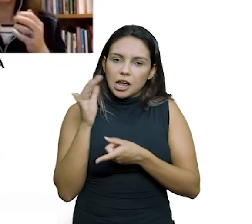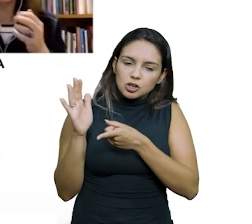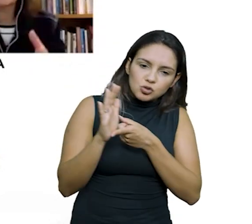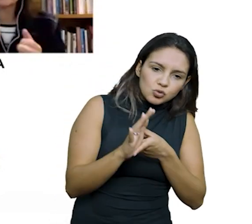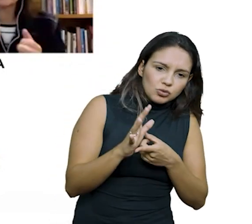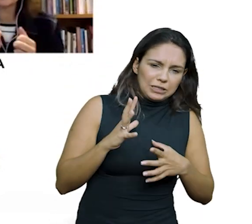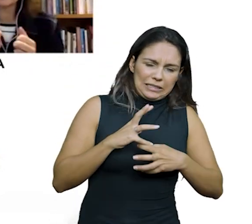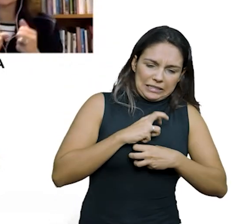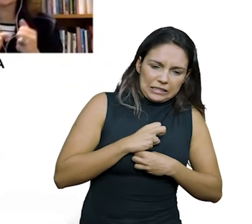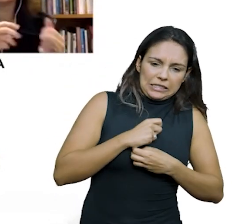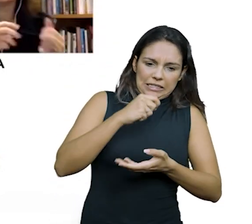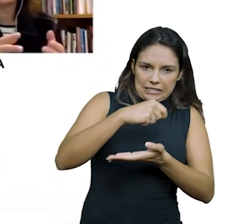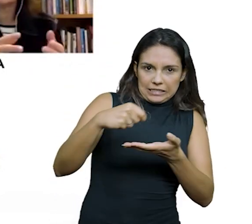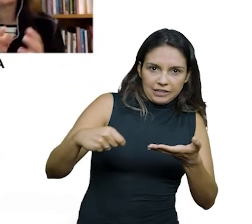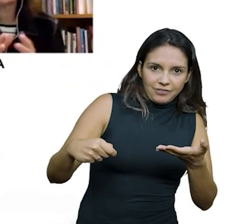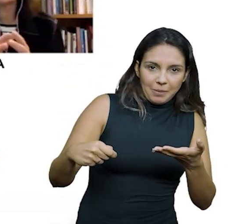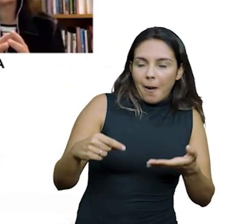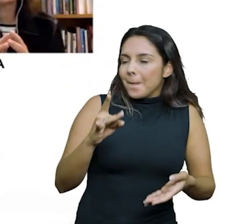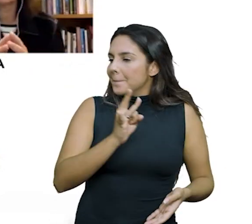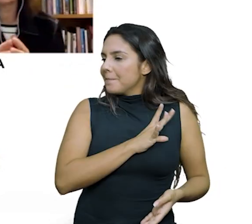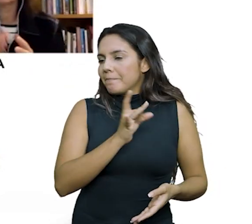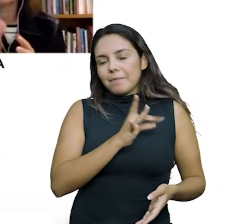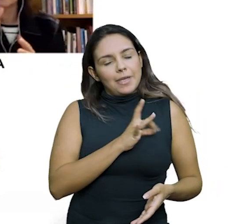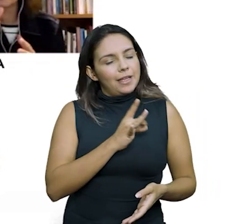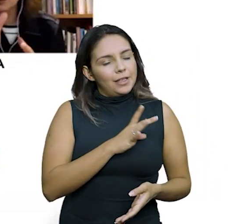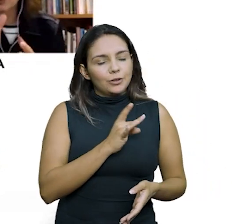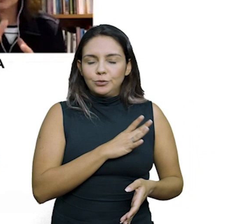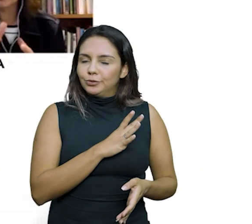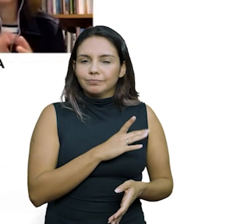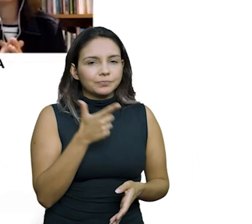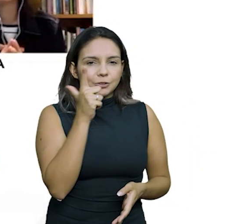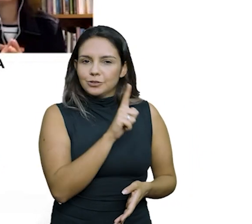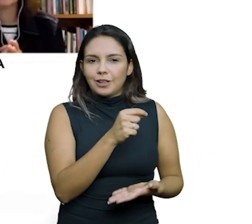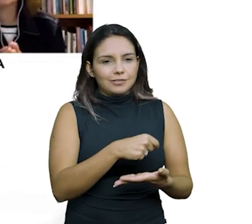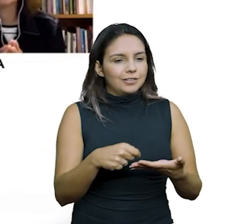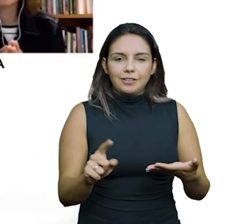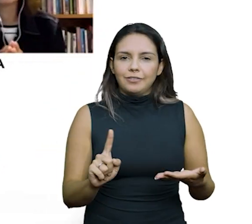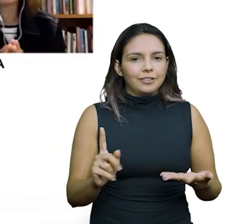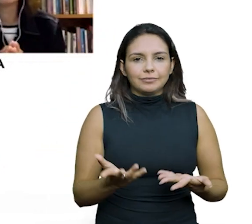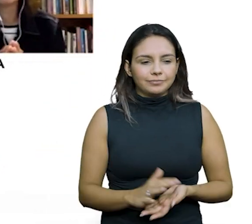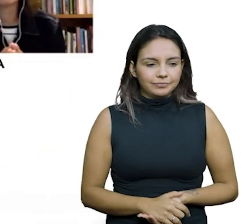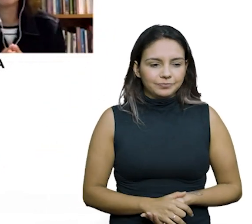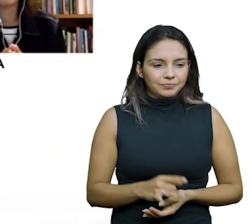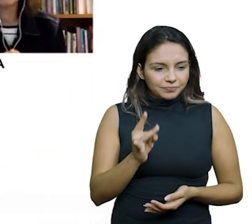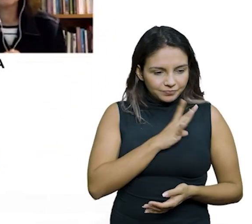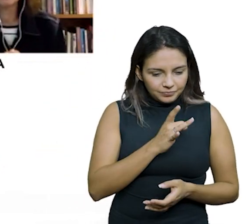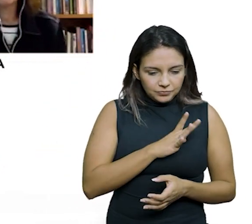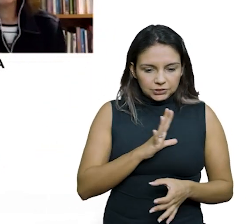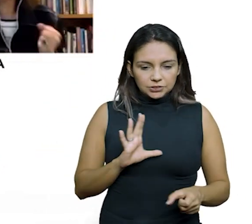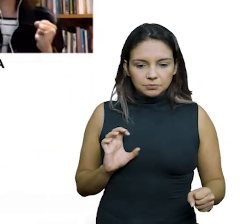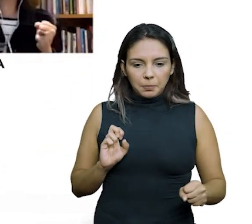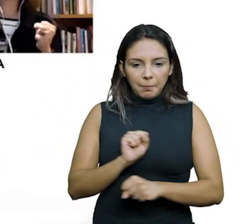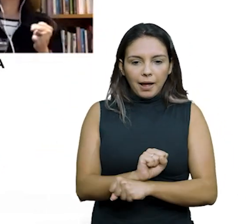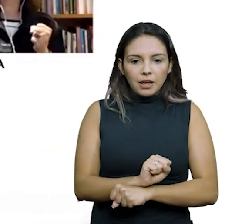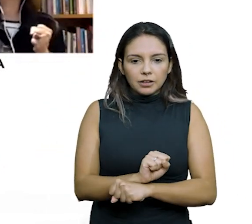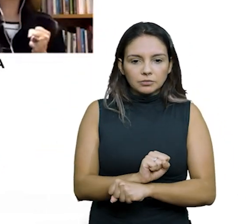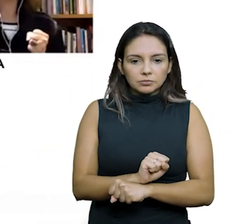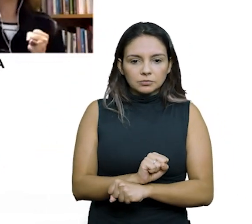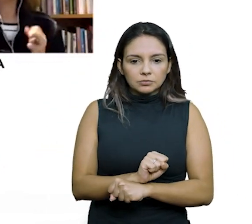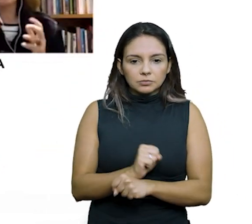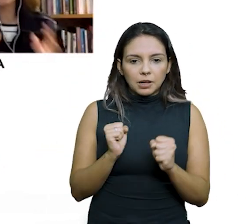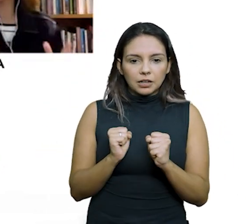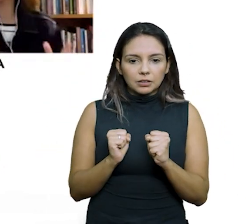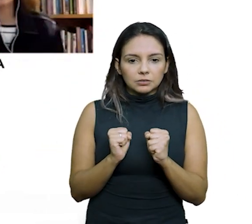tristeza, a melancolia, até a angústia. Agora, o medo, você tocou numa coisa, eu acho fundamental. O medo trava. O